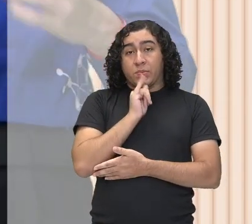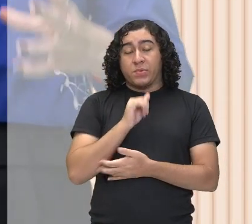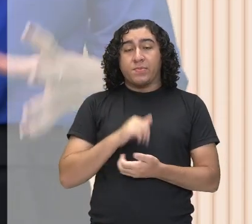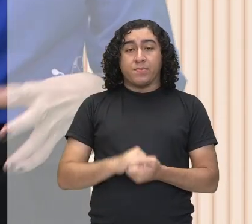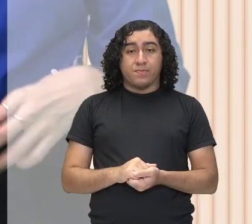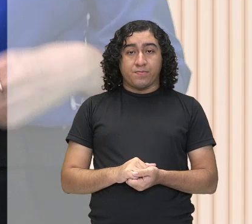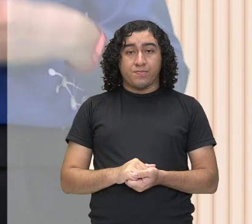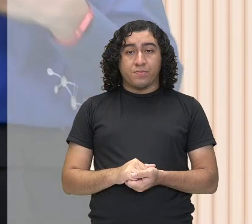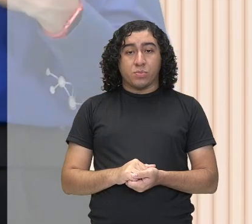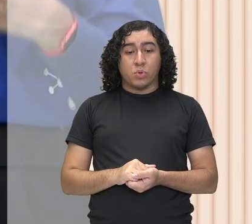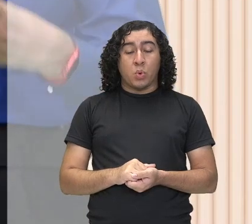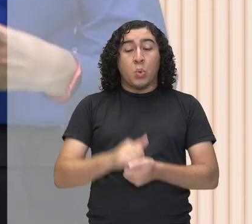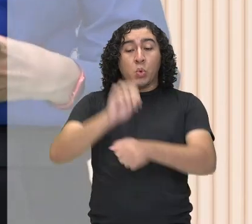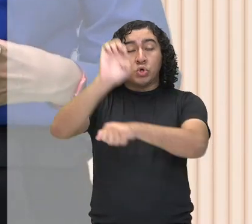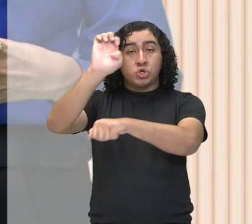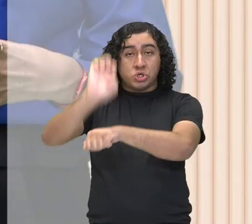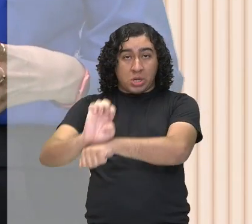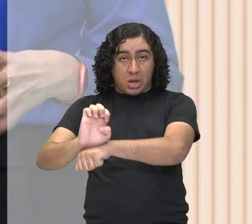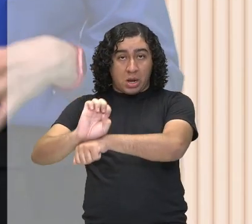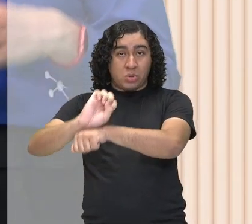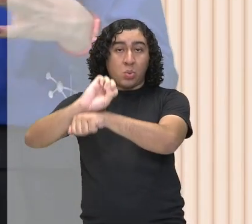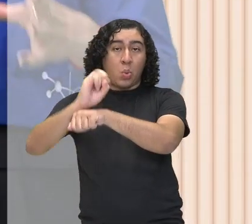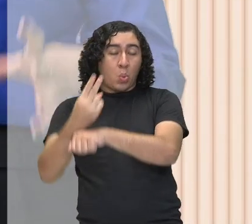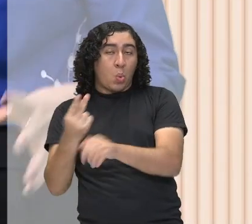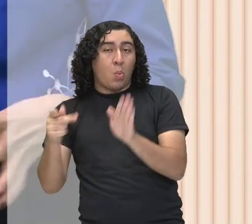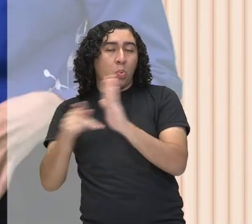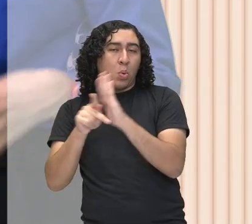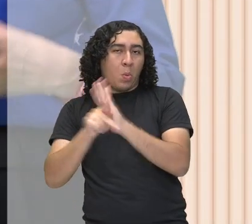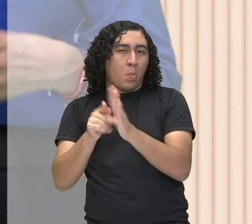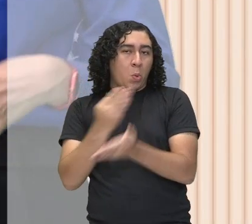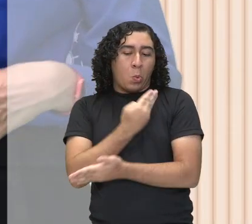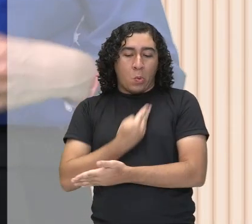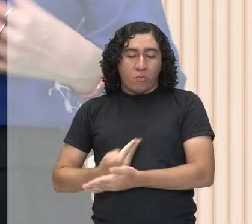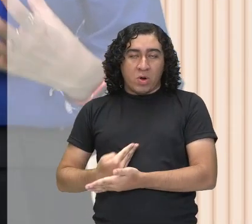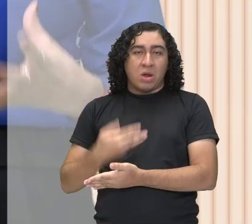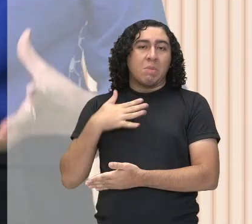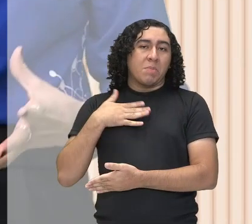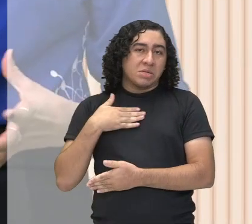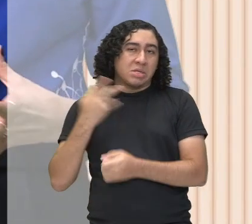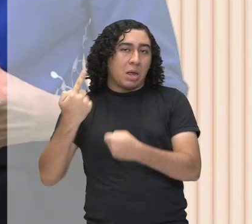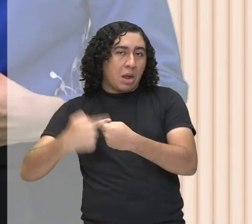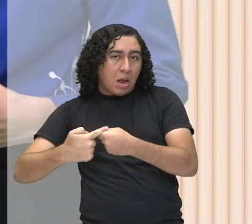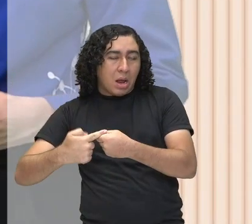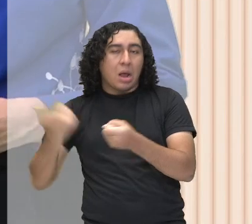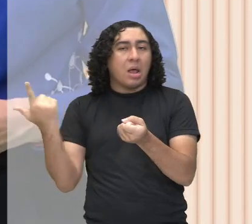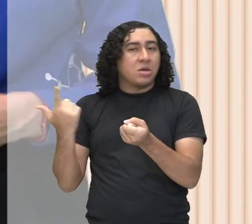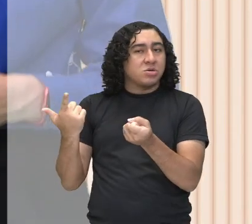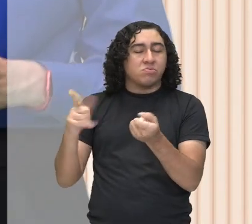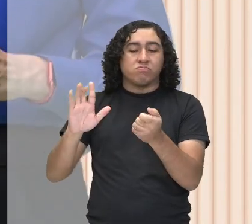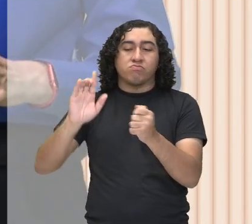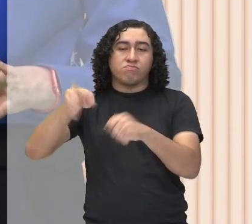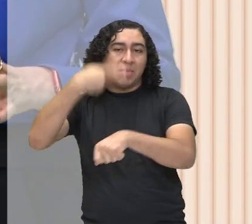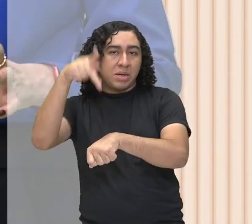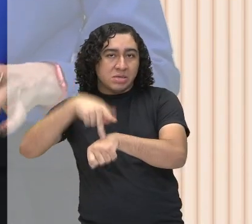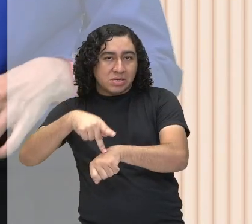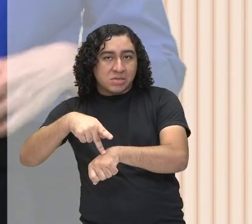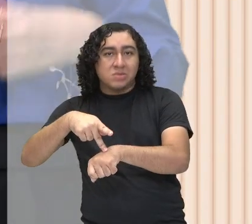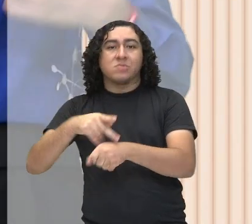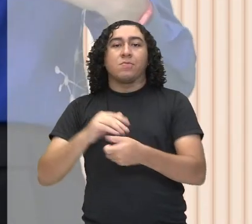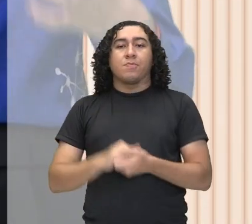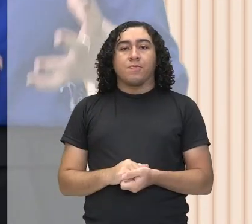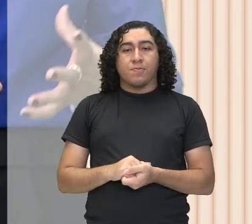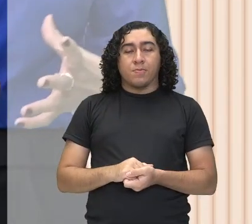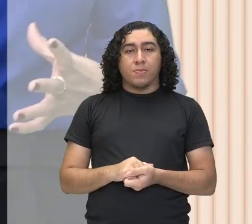o Estado, a administração de onde eu moro, da cidade, ou até mesmo do país, ele vai